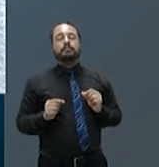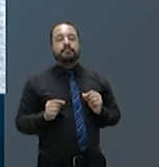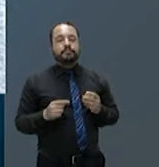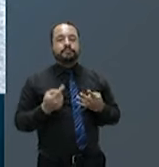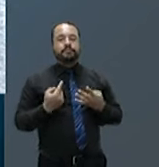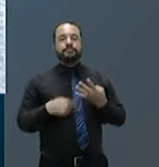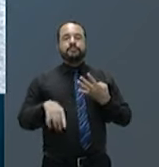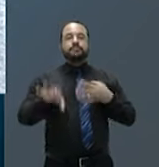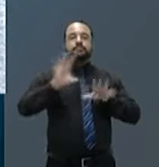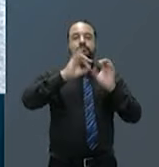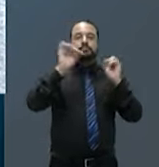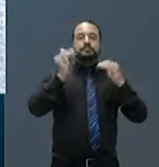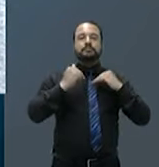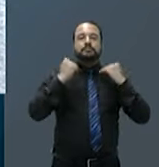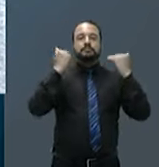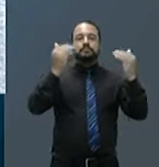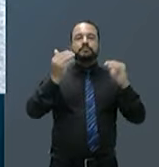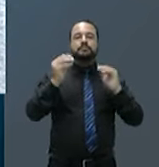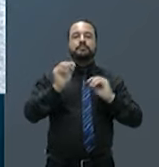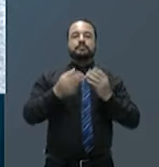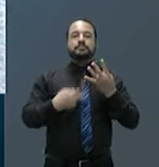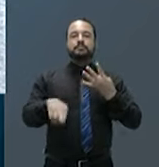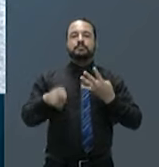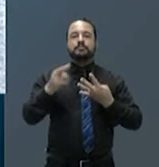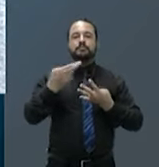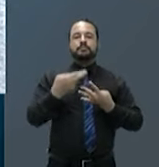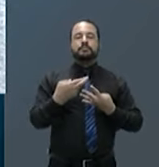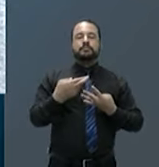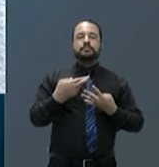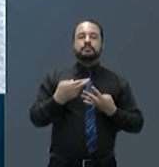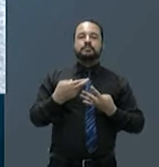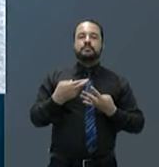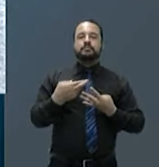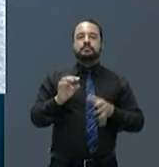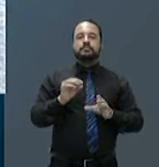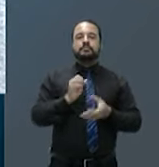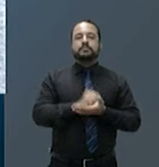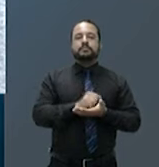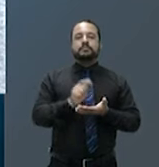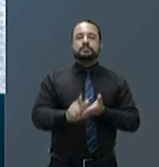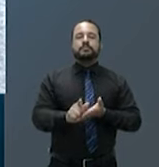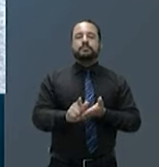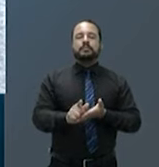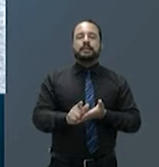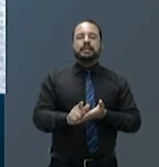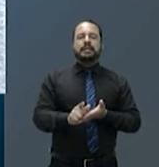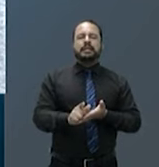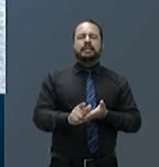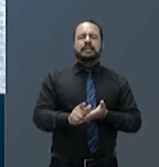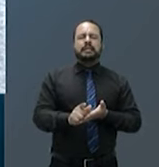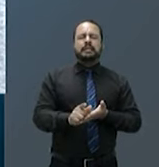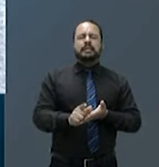e receber autuação como recurso extraordinário com agravo número